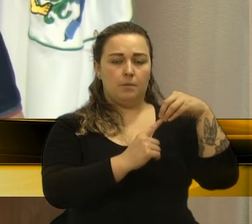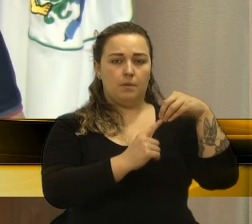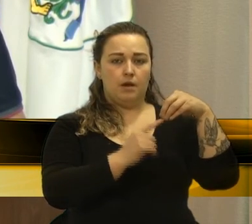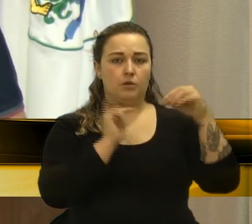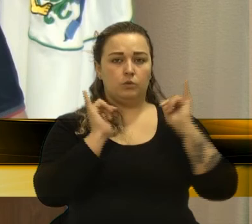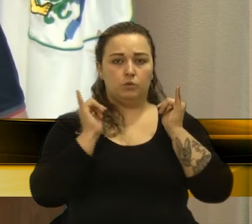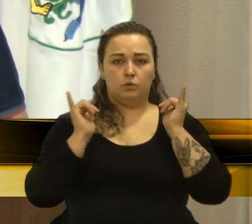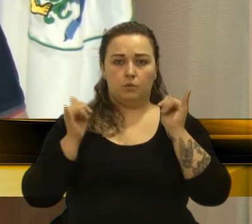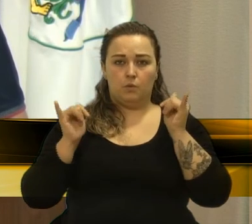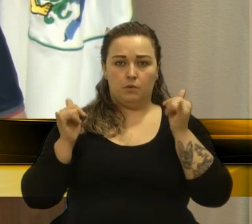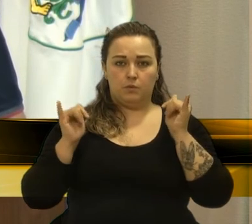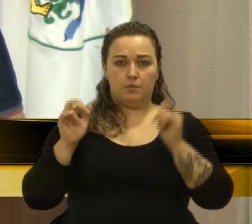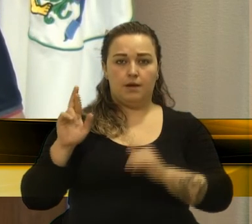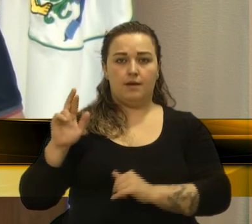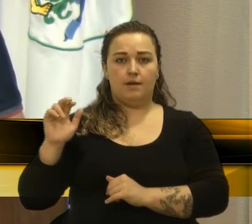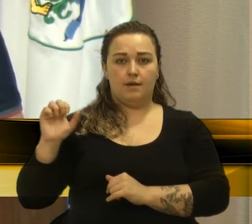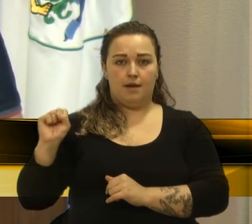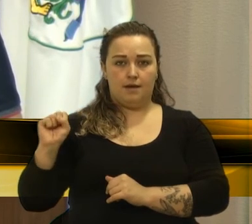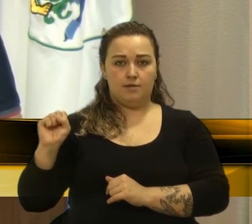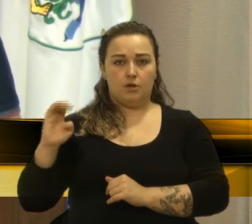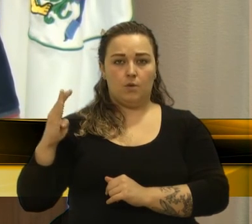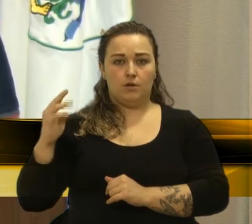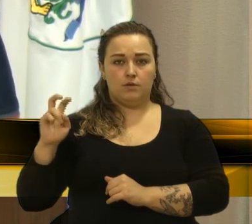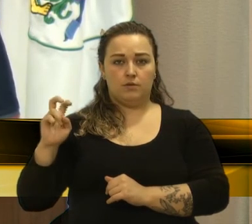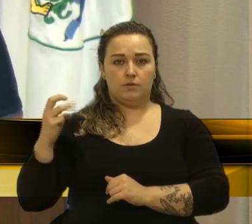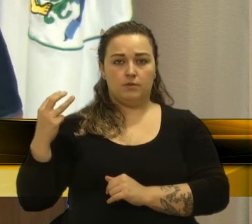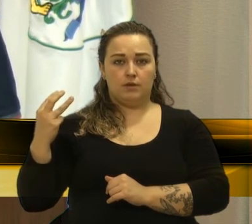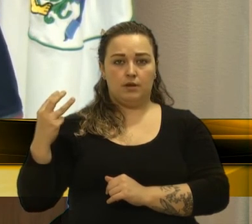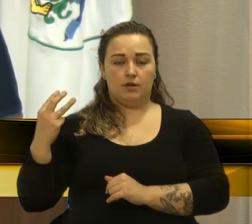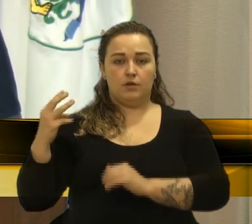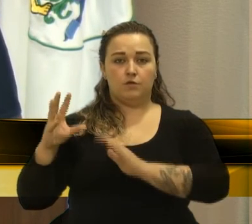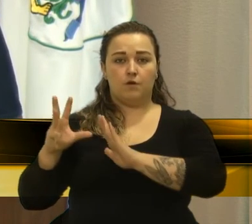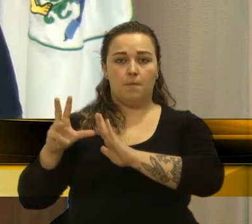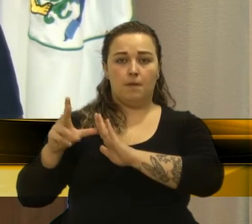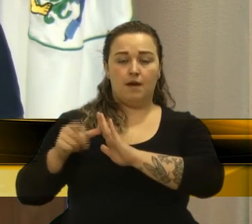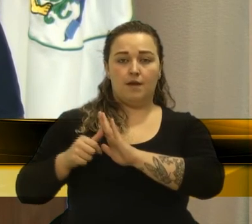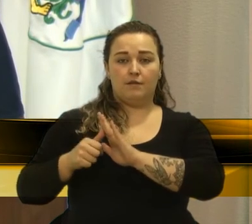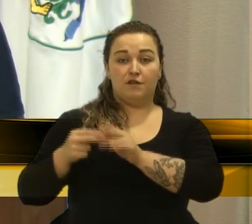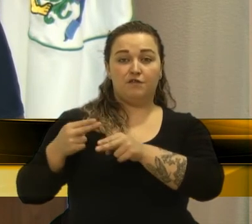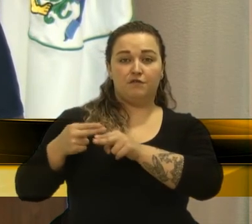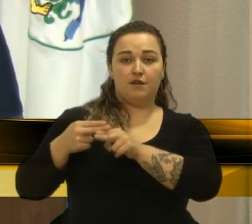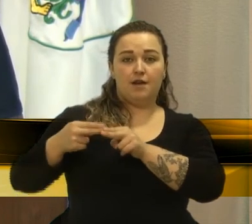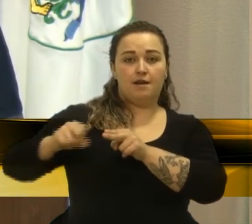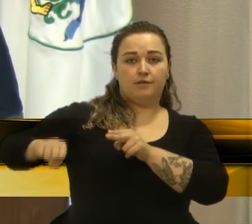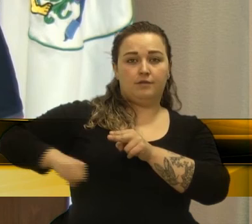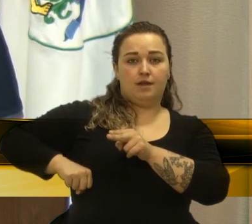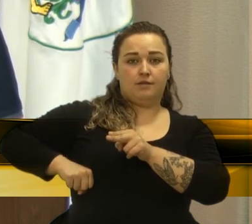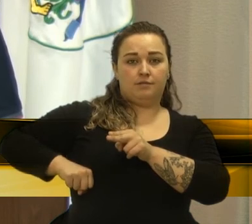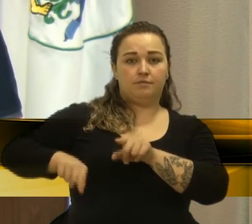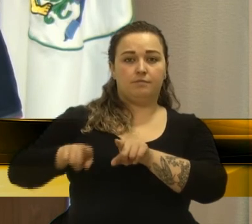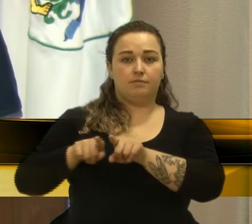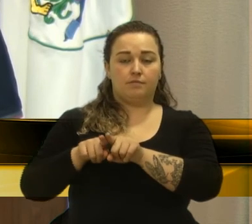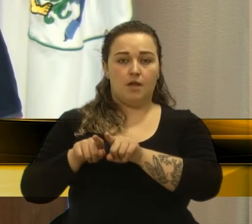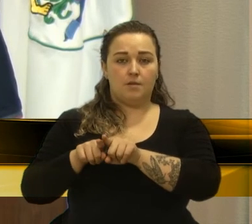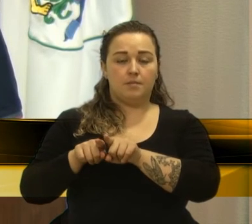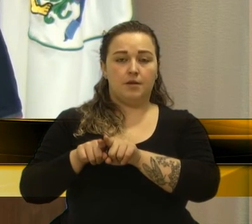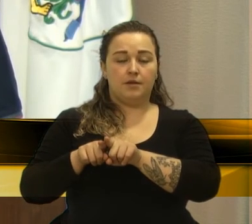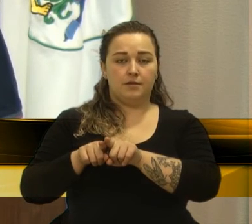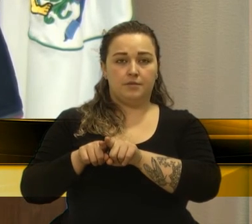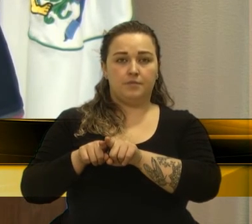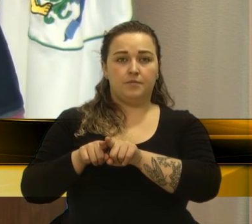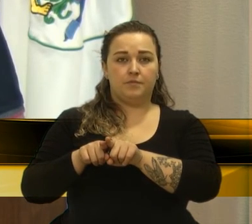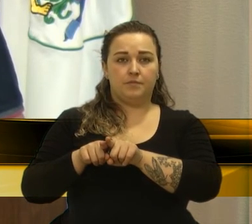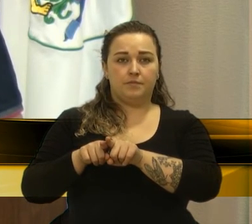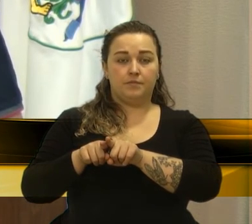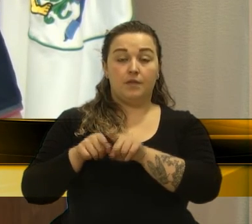453, ela foi vítima de um latrocínio, foi esfaqueada quando saía do ônibus, vítima desse latrocínio, estava